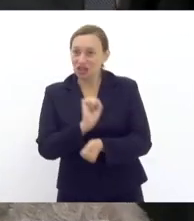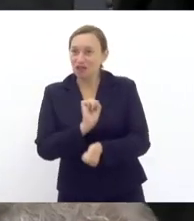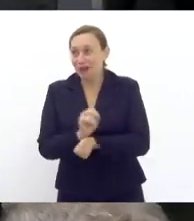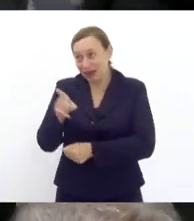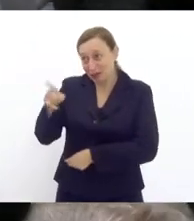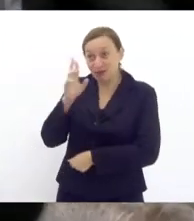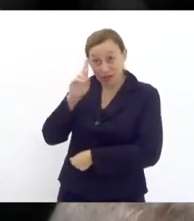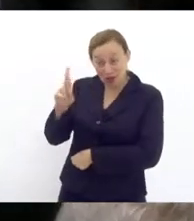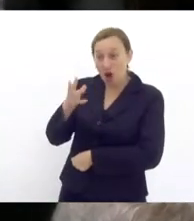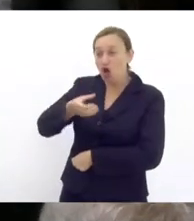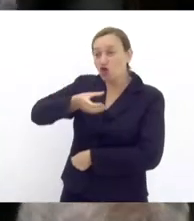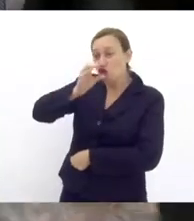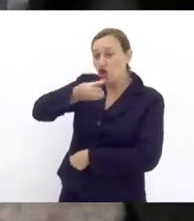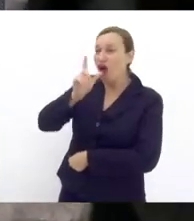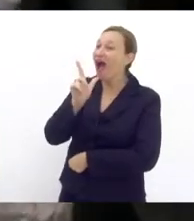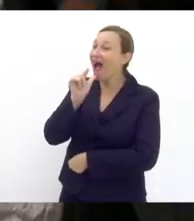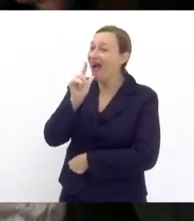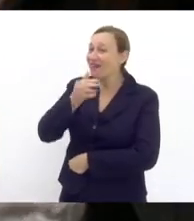Excelência beba aguinha.